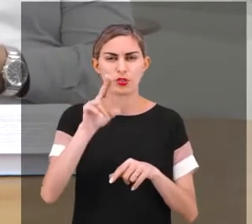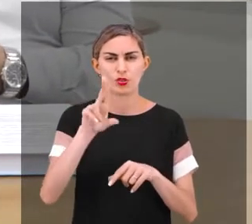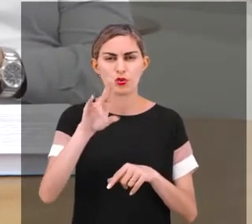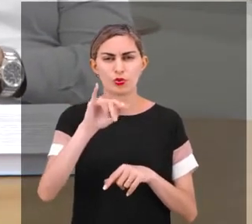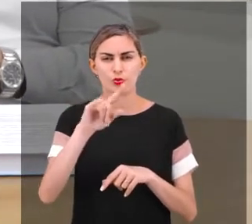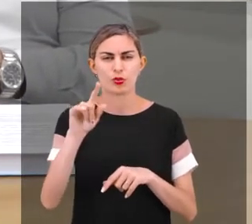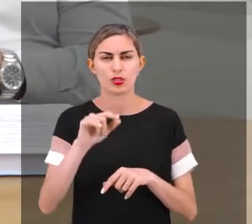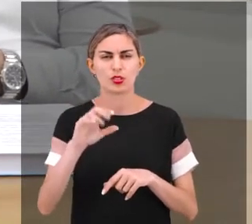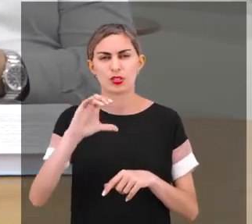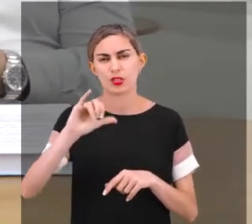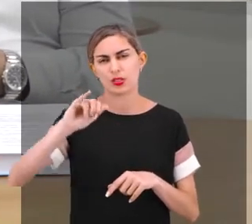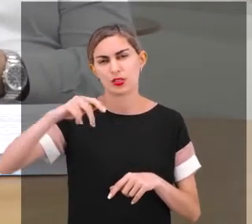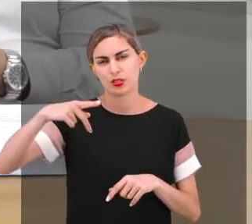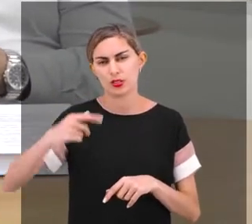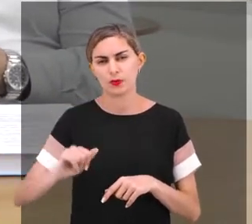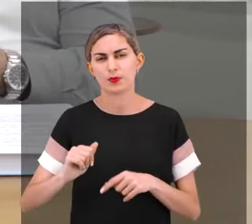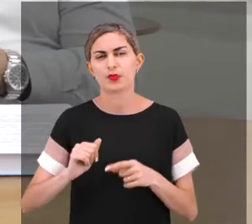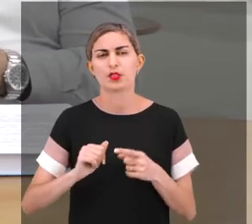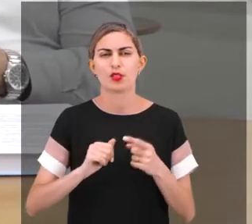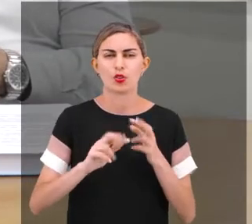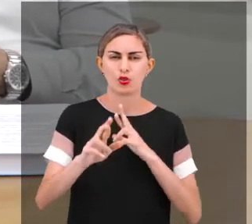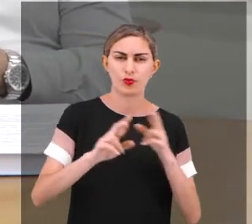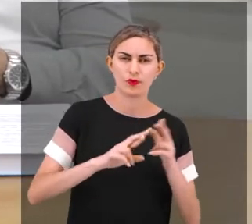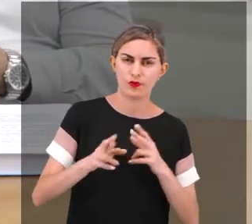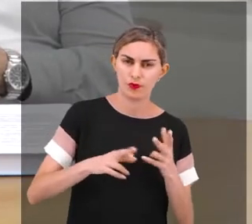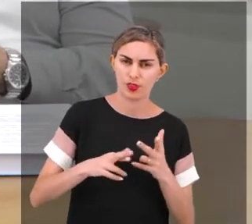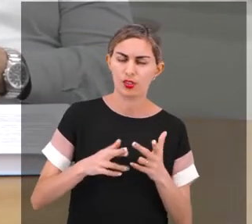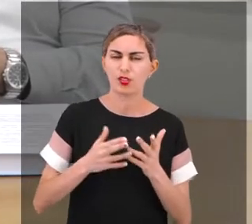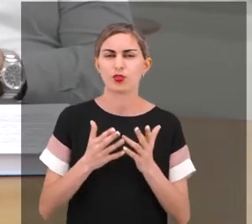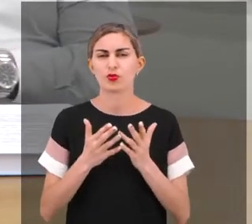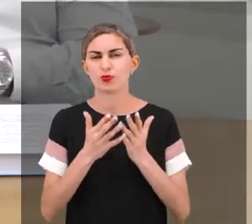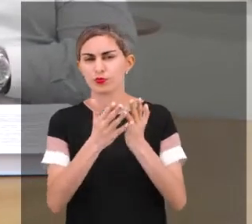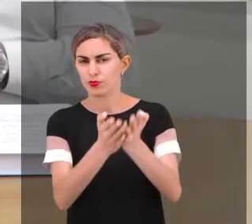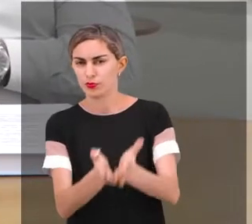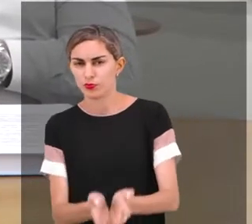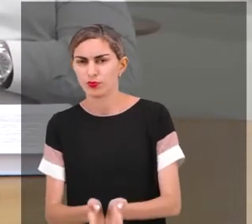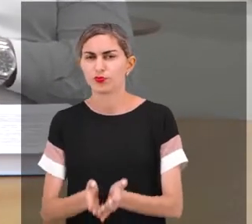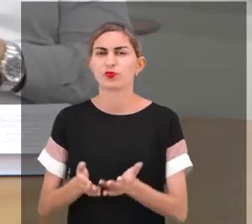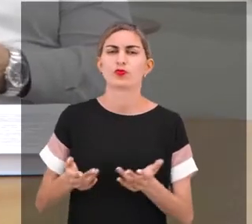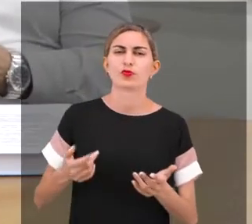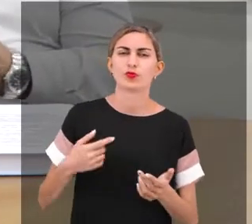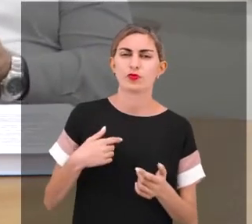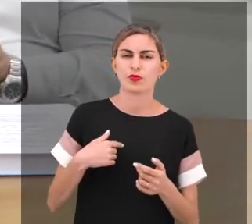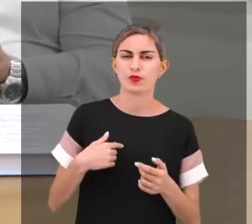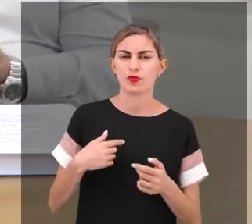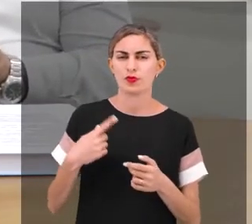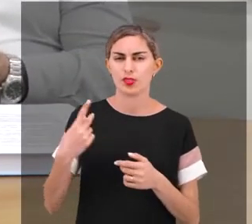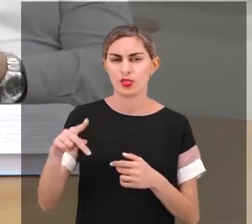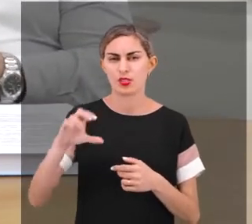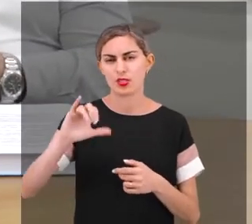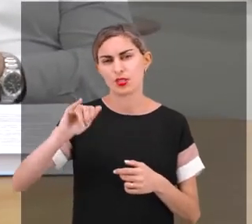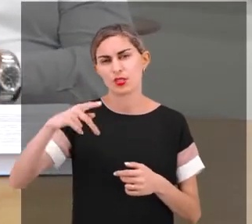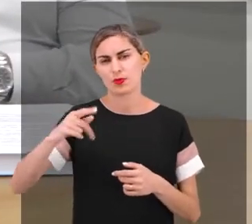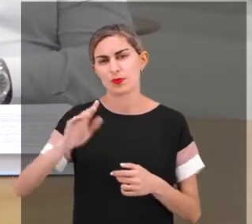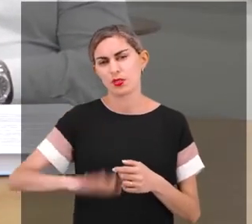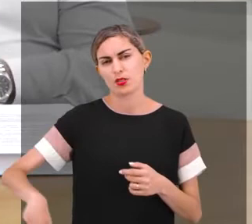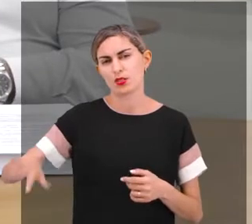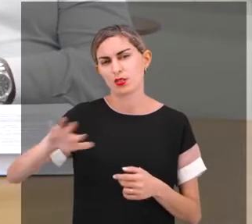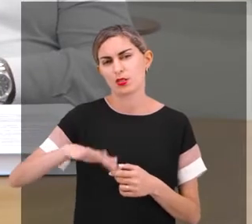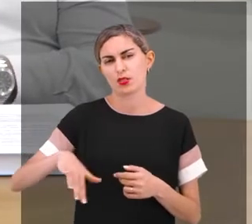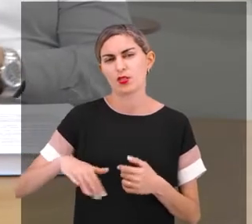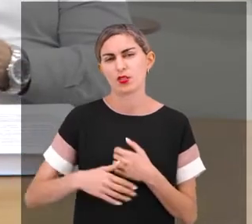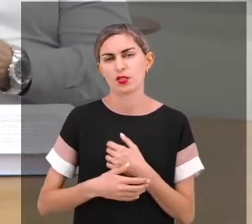experiência, né, da CIPA, do aquaviário e do portuário, dando ênfase ao portuário, dessa CIPA nesse